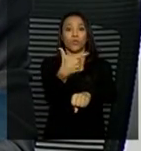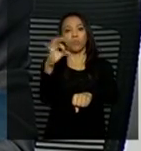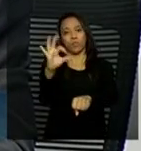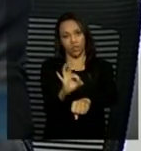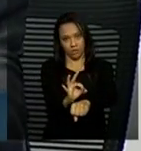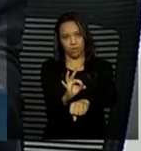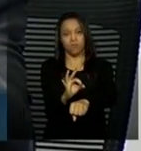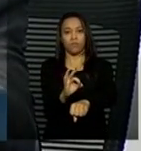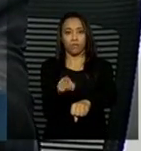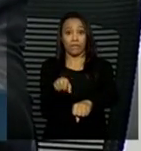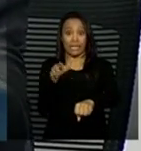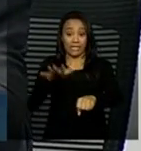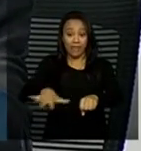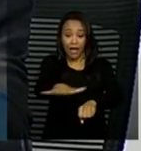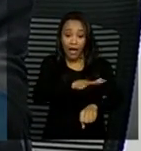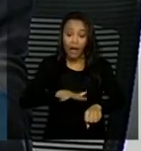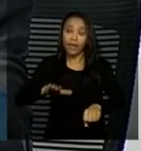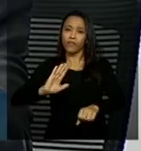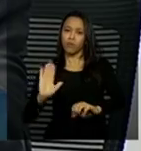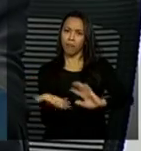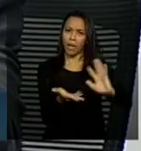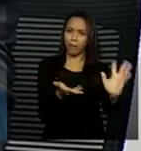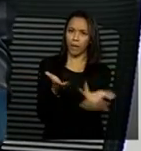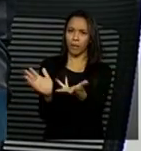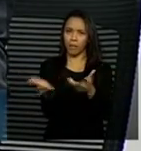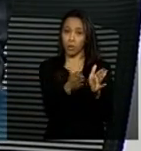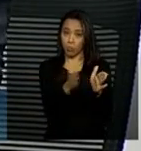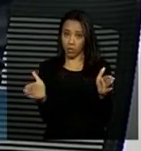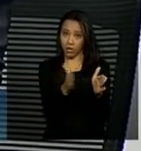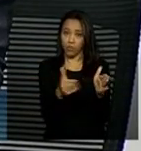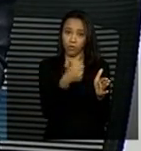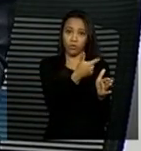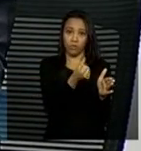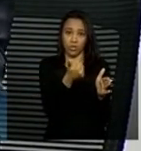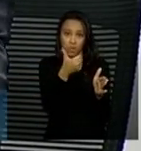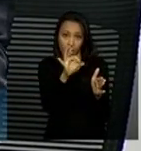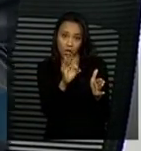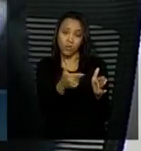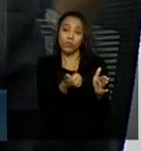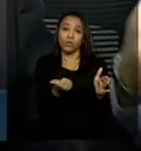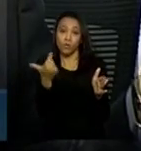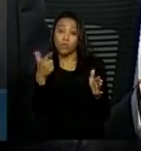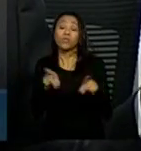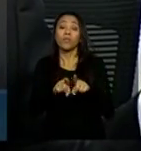dessa área desmatada no período 2010-2012. Nós temos também o dado de